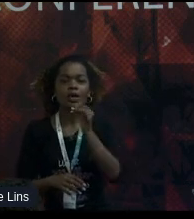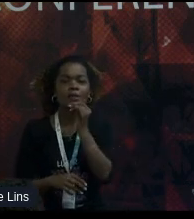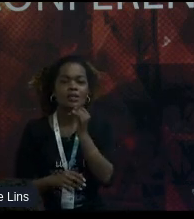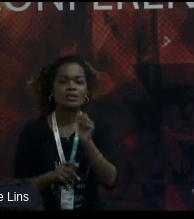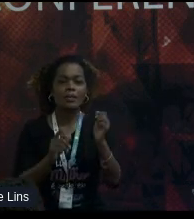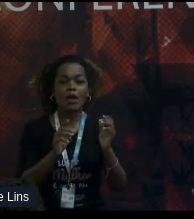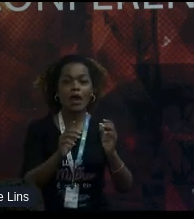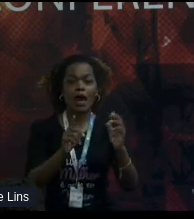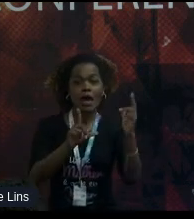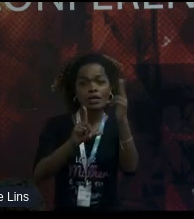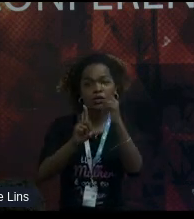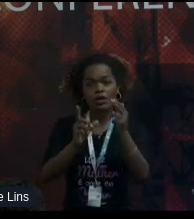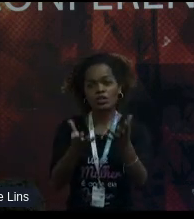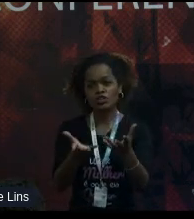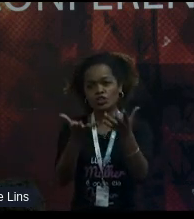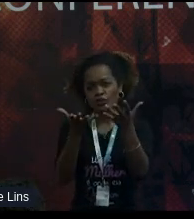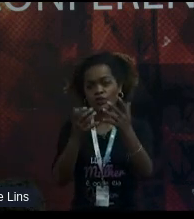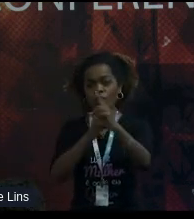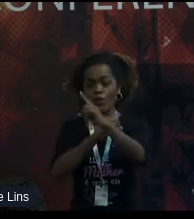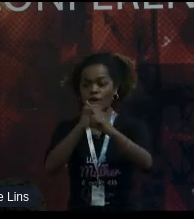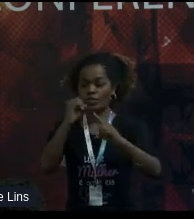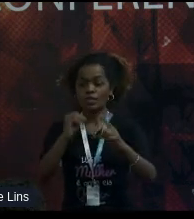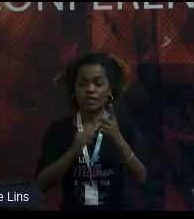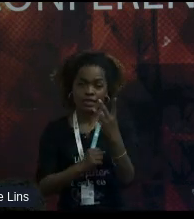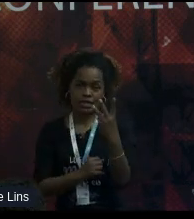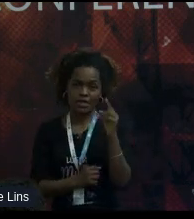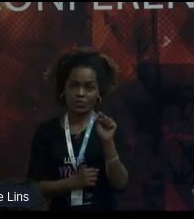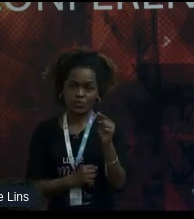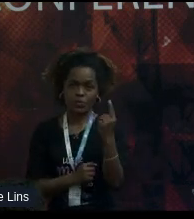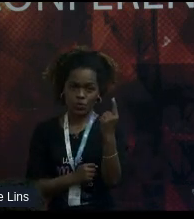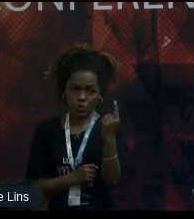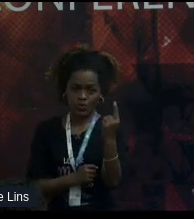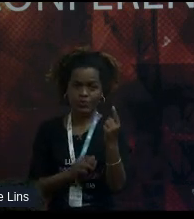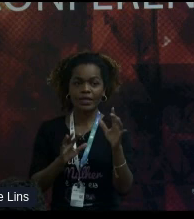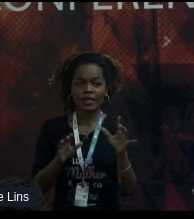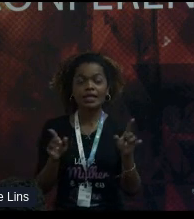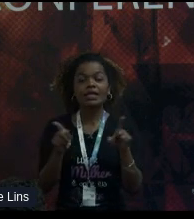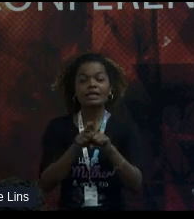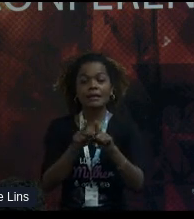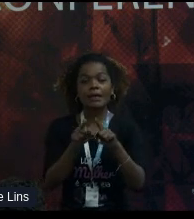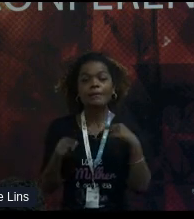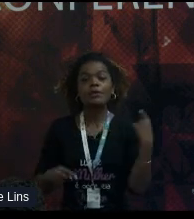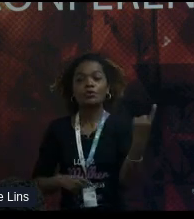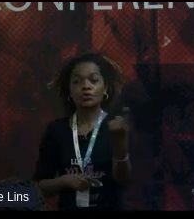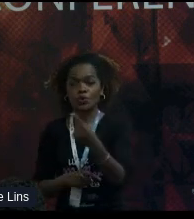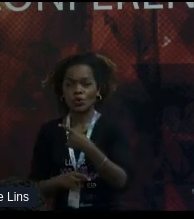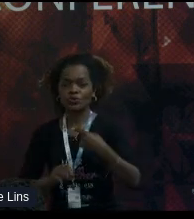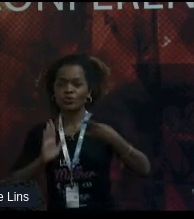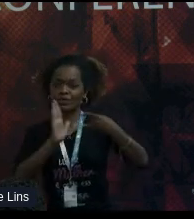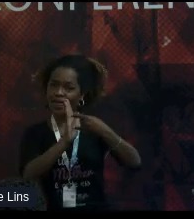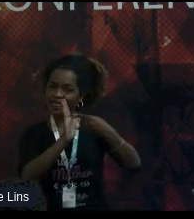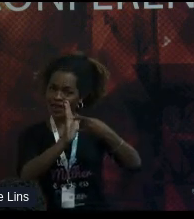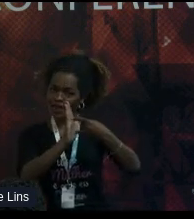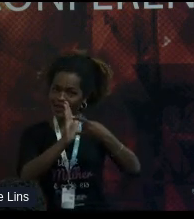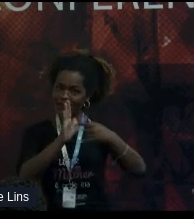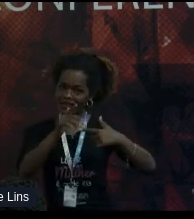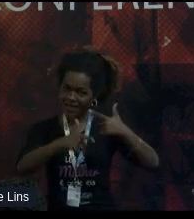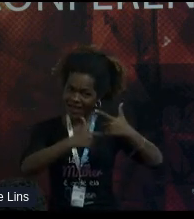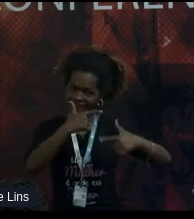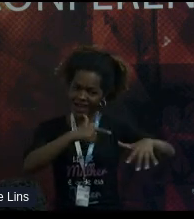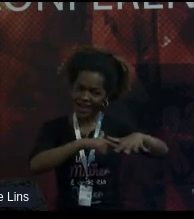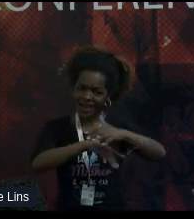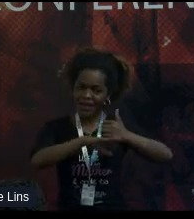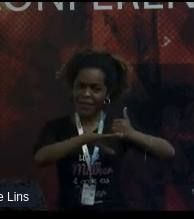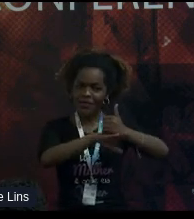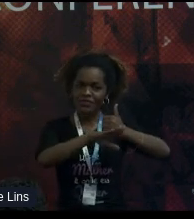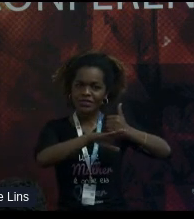decorativos, que tenham uma relação de contraste de 3:1. E para os nossos devs, desenvolvedores queridos e amados,